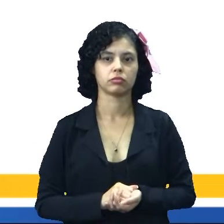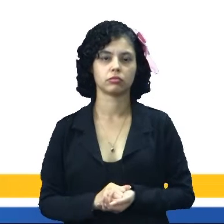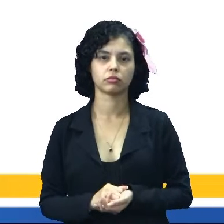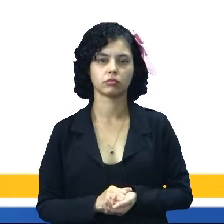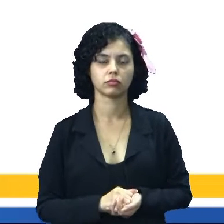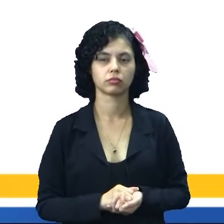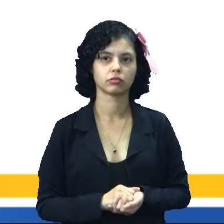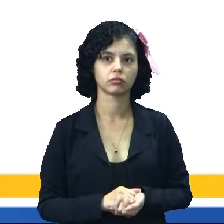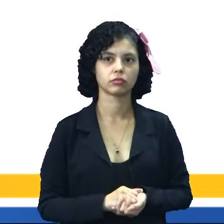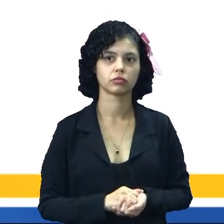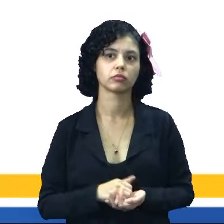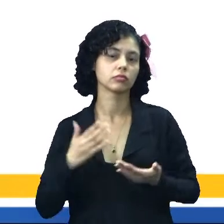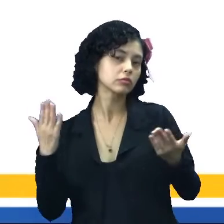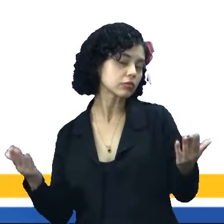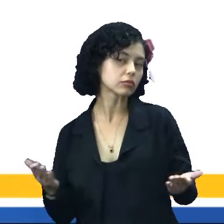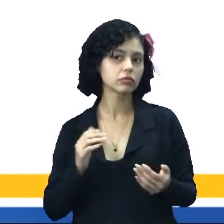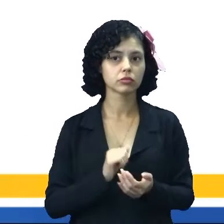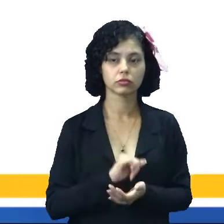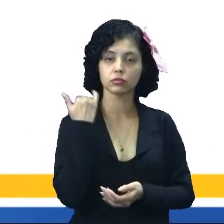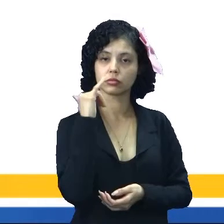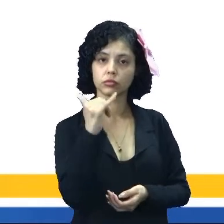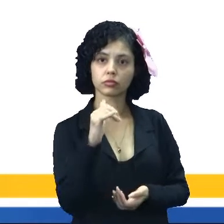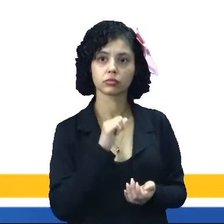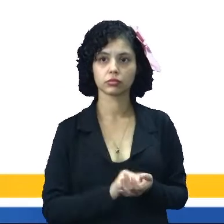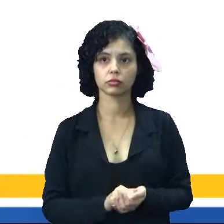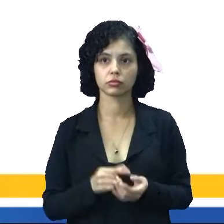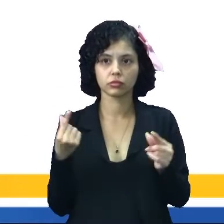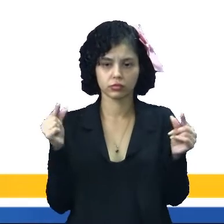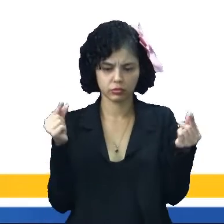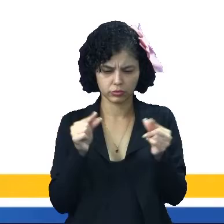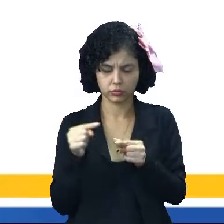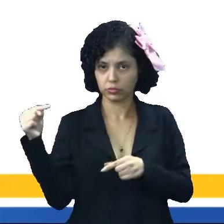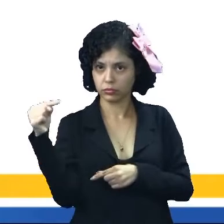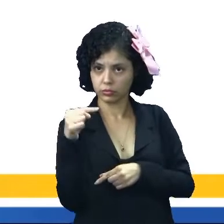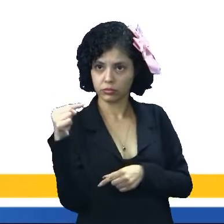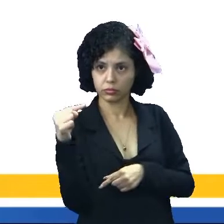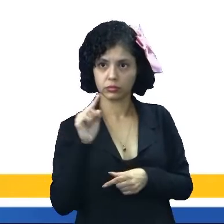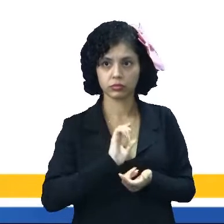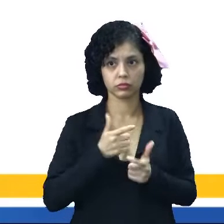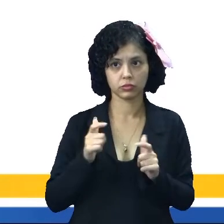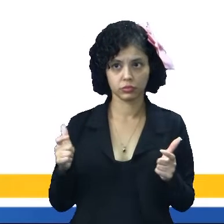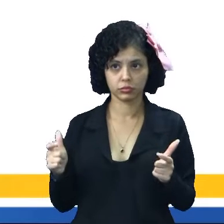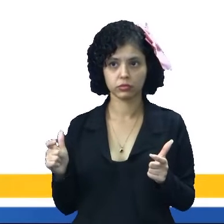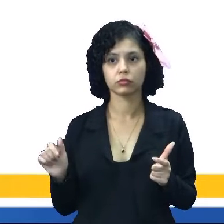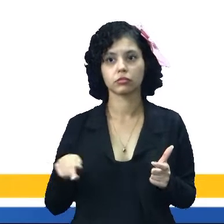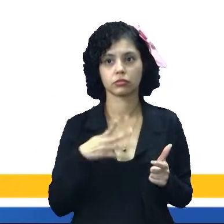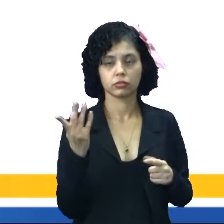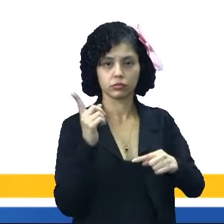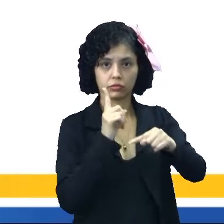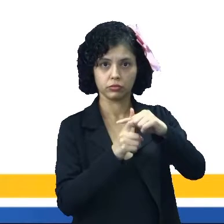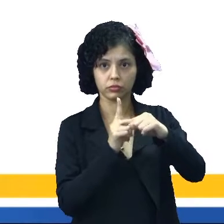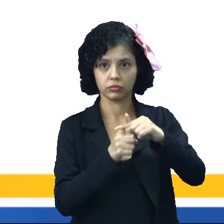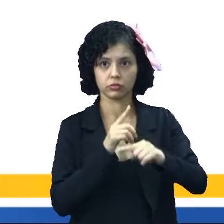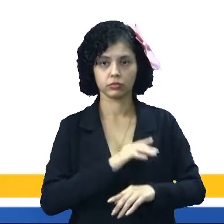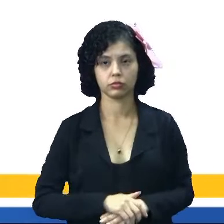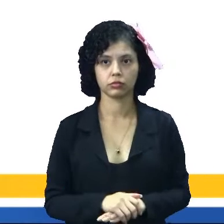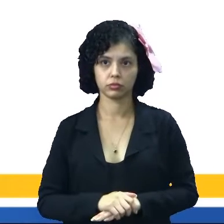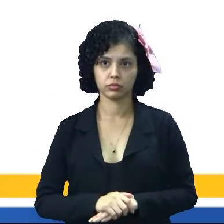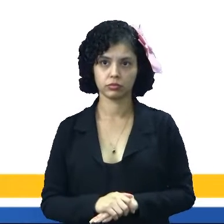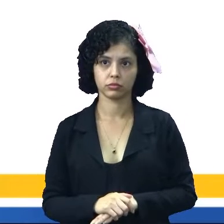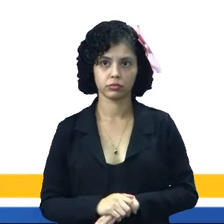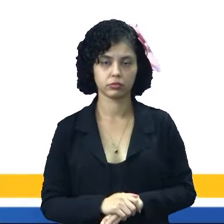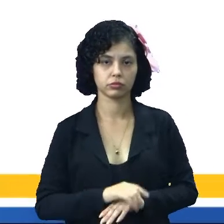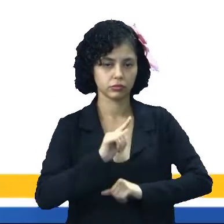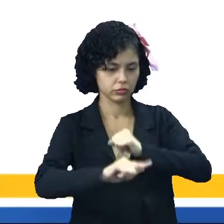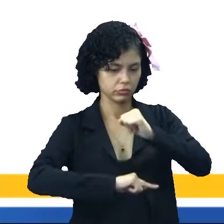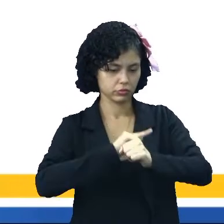de prótons. E os elétrons são as partículas negativas, enquanto os prótons são as cargas positivas do meu